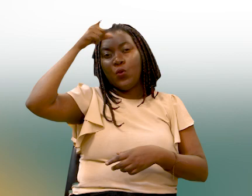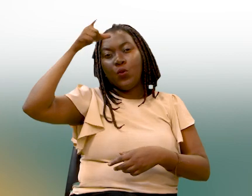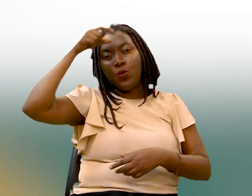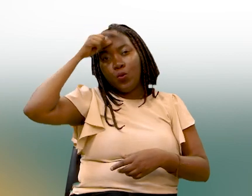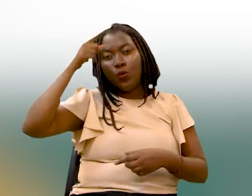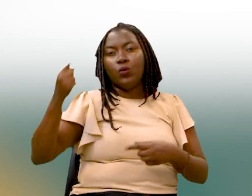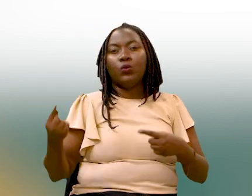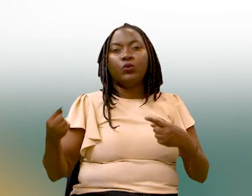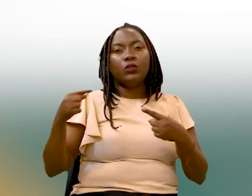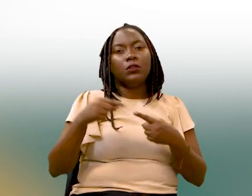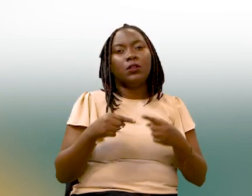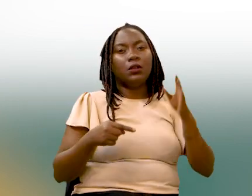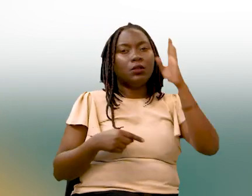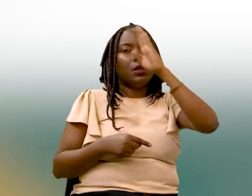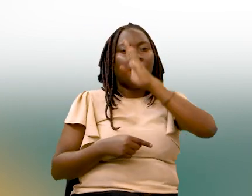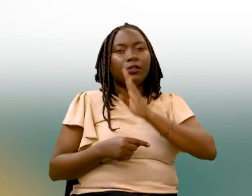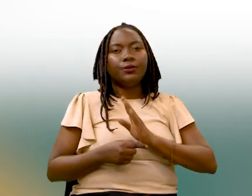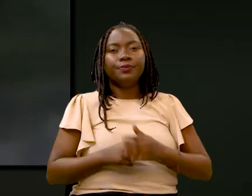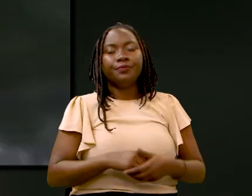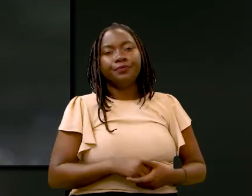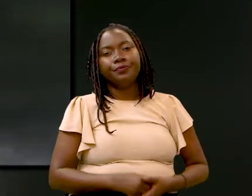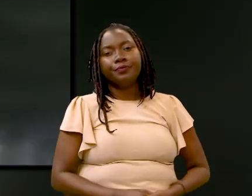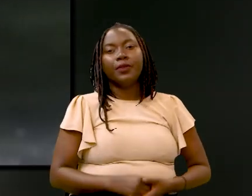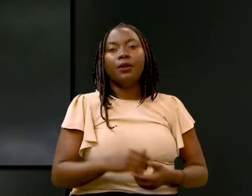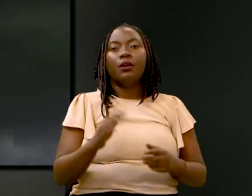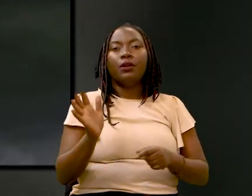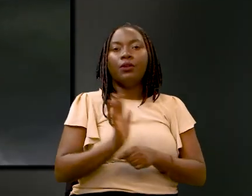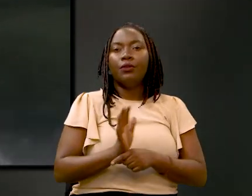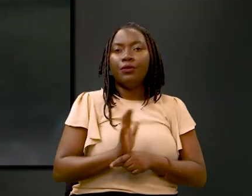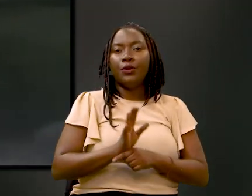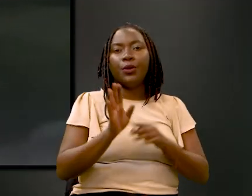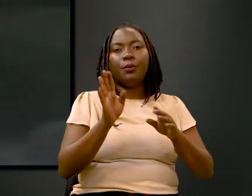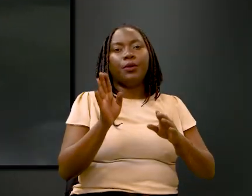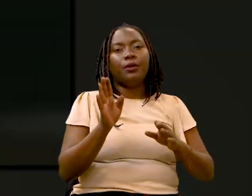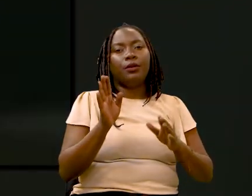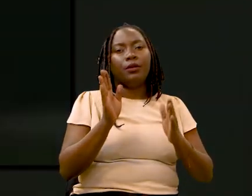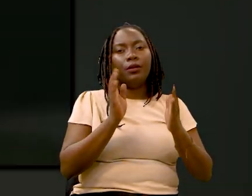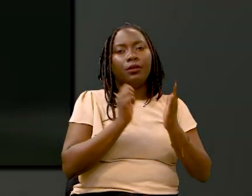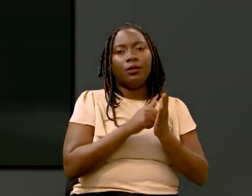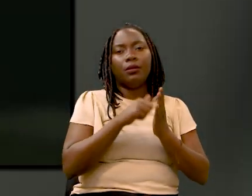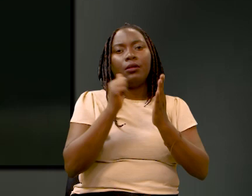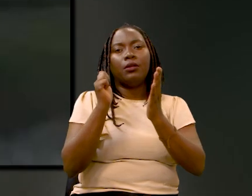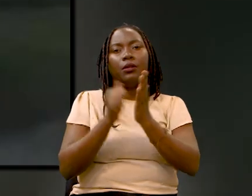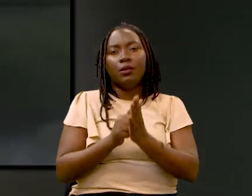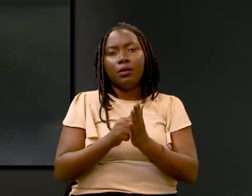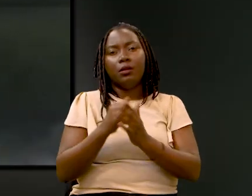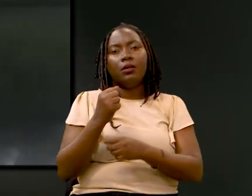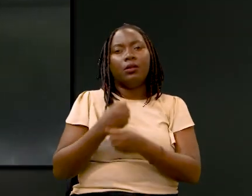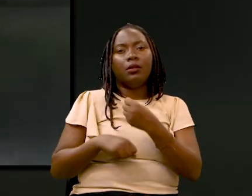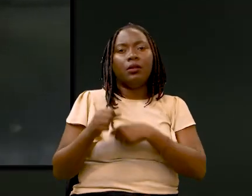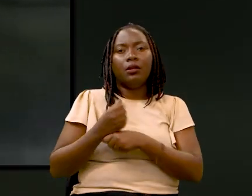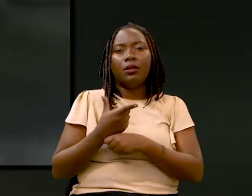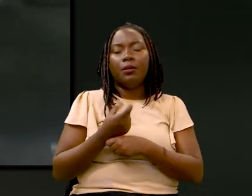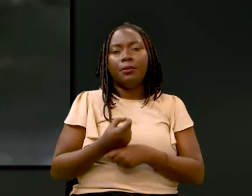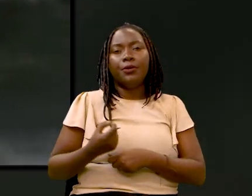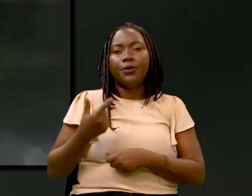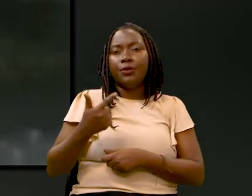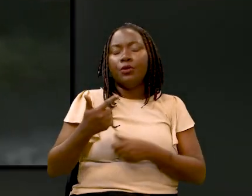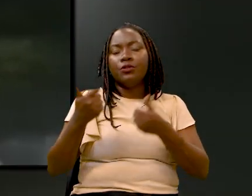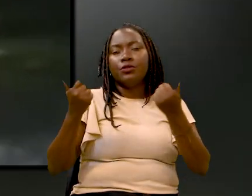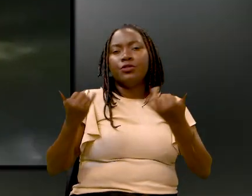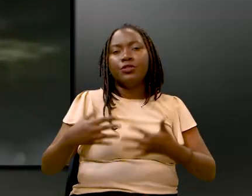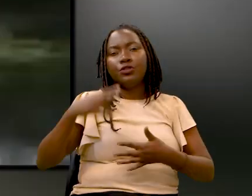culturais transnacionais. O filme De Porta em Porta, de 2002, conta a história do vendedor